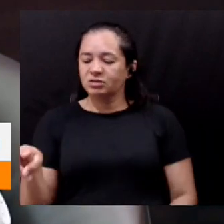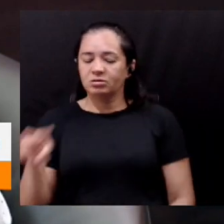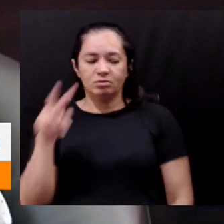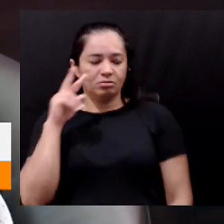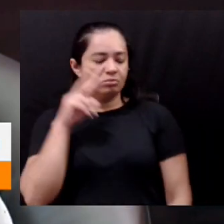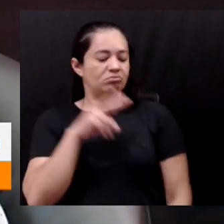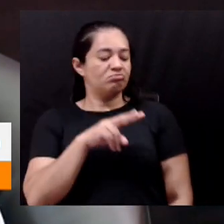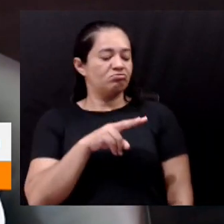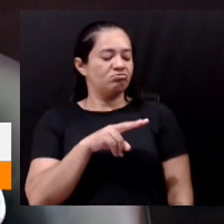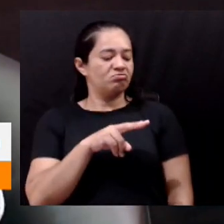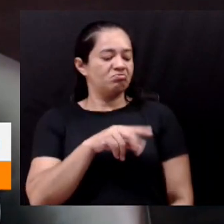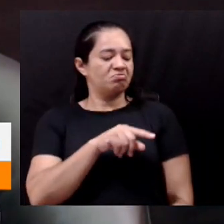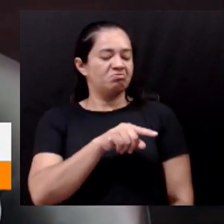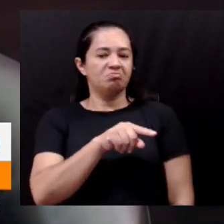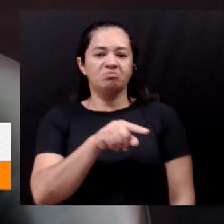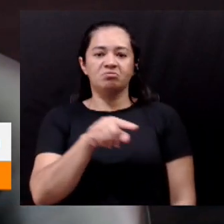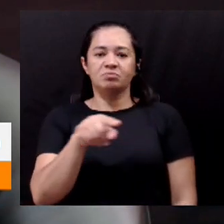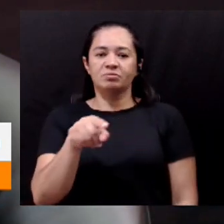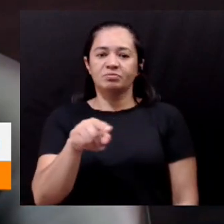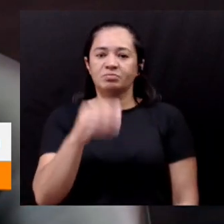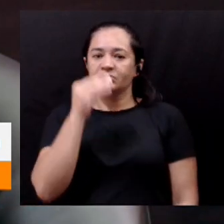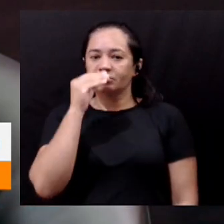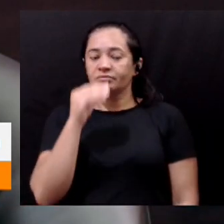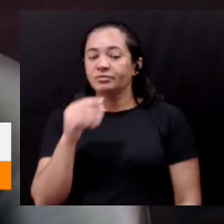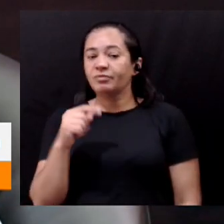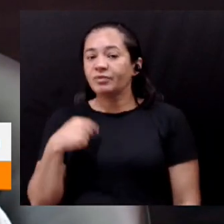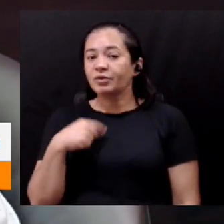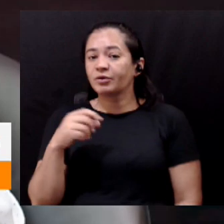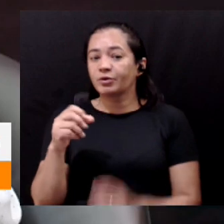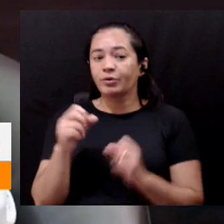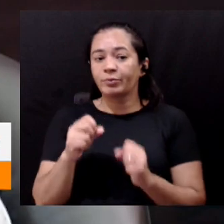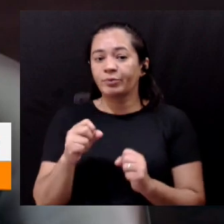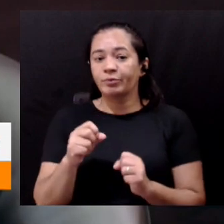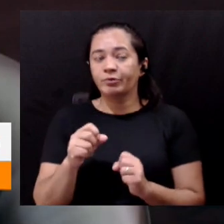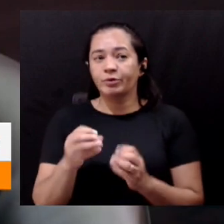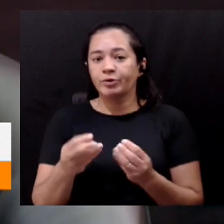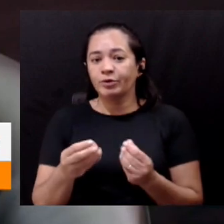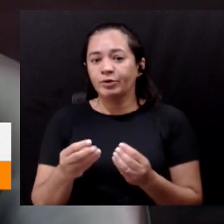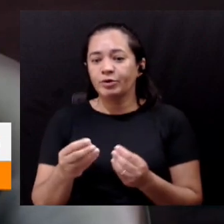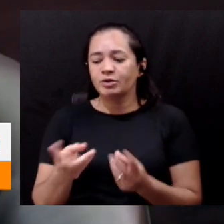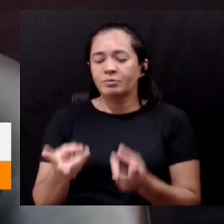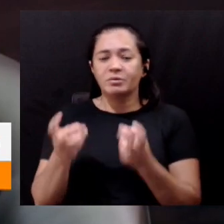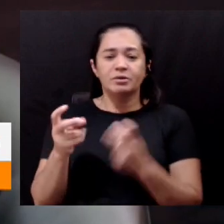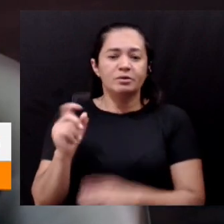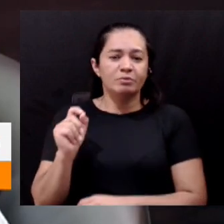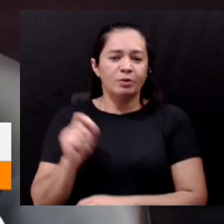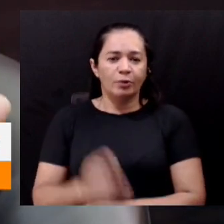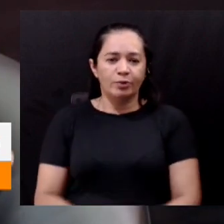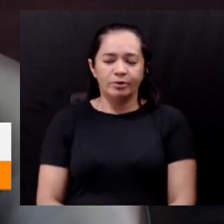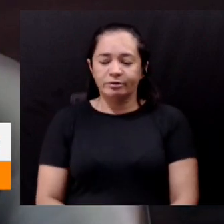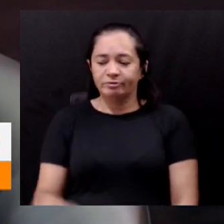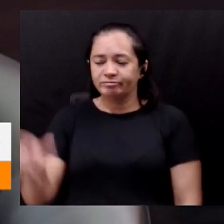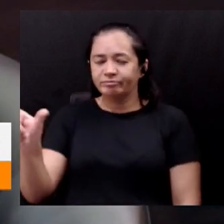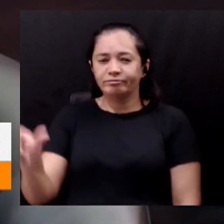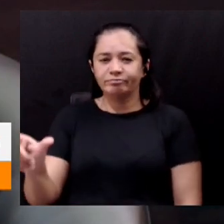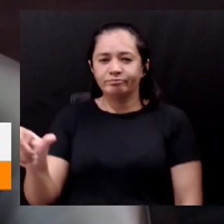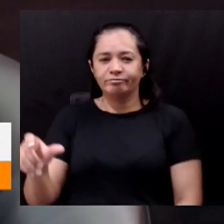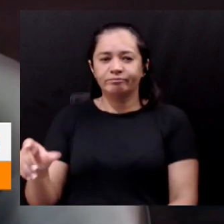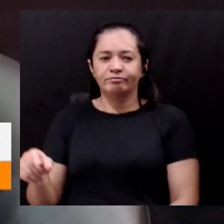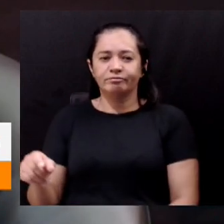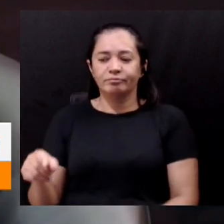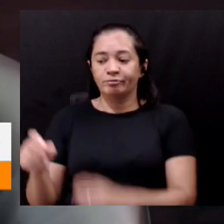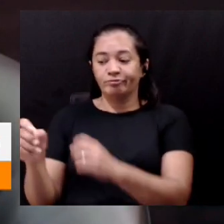e o que que eu posso tirar dessa pessoa, né, o que que eu posso obter dessa pessoa, né, porque o poder é muito